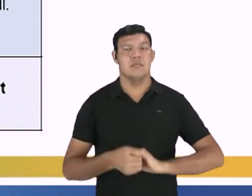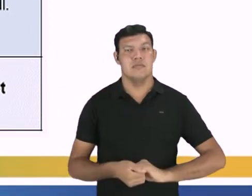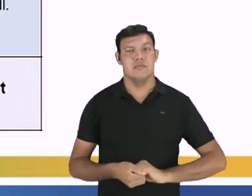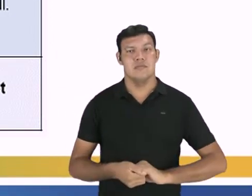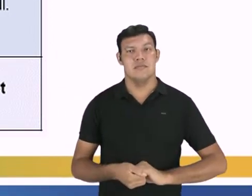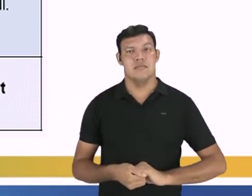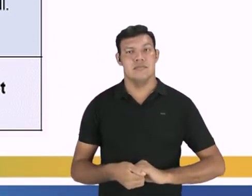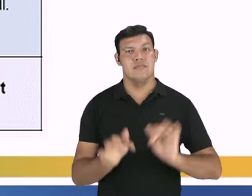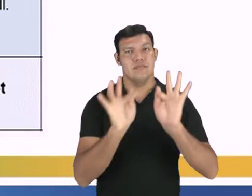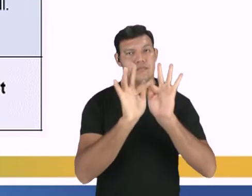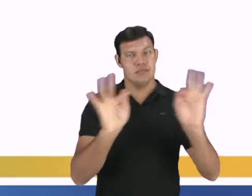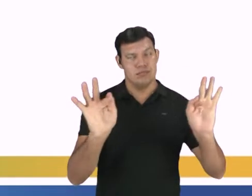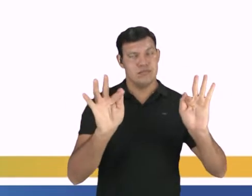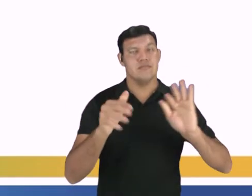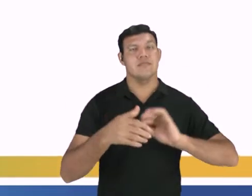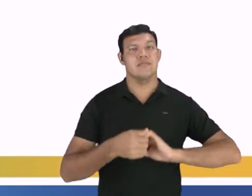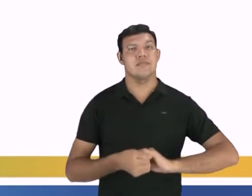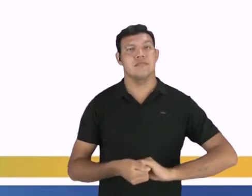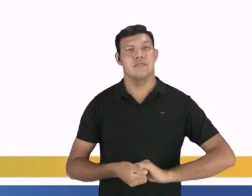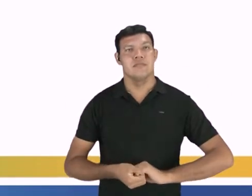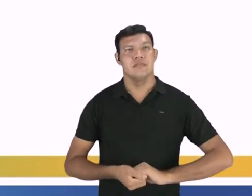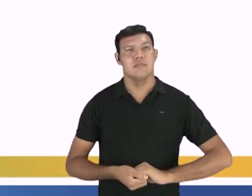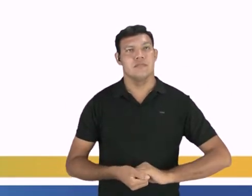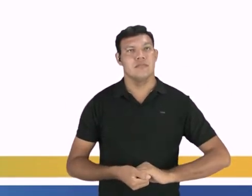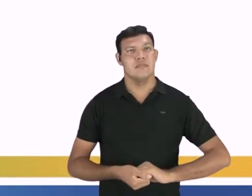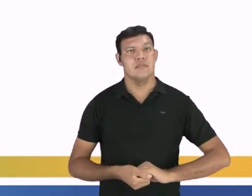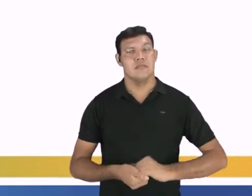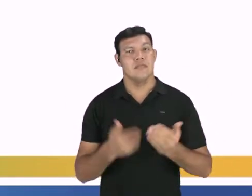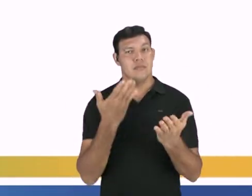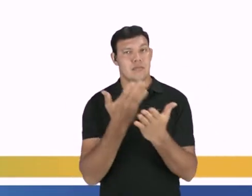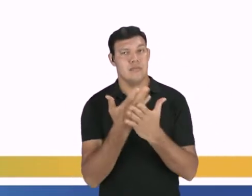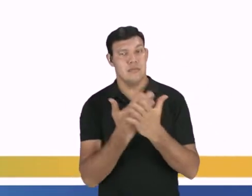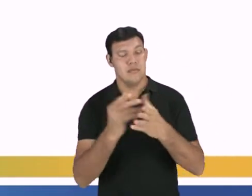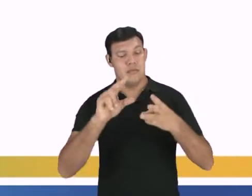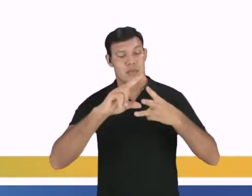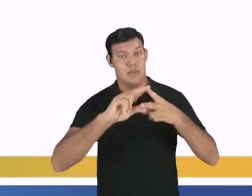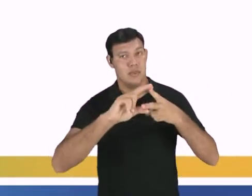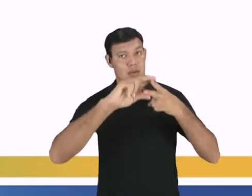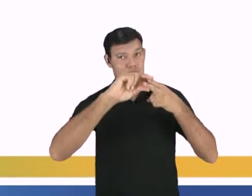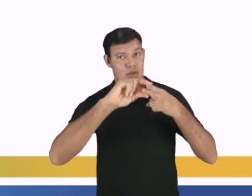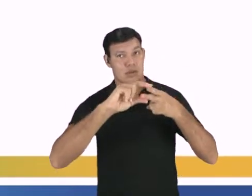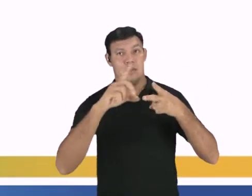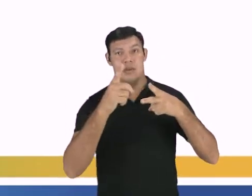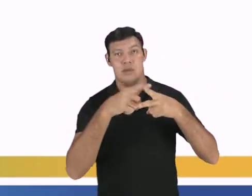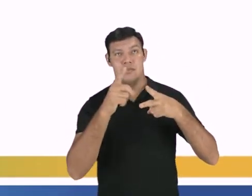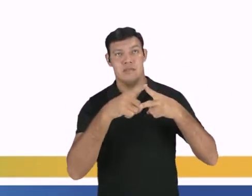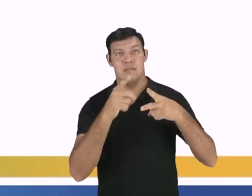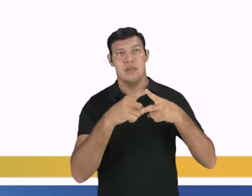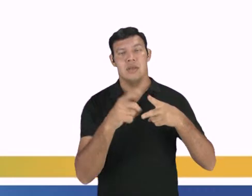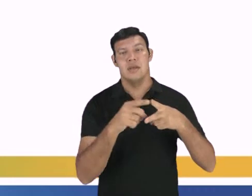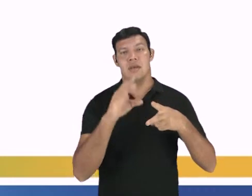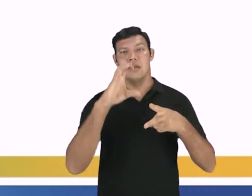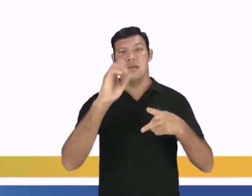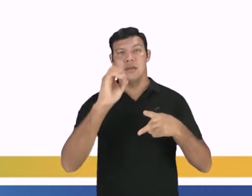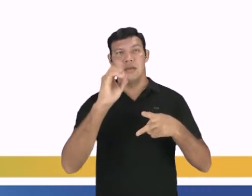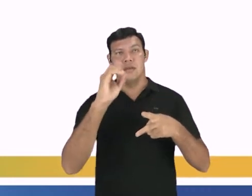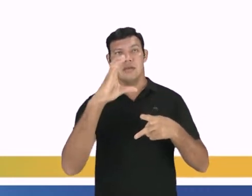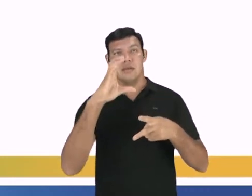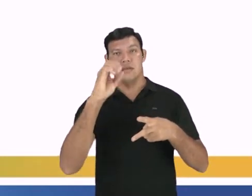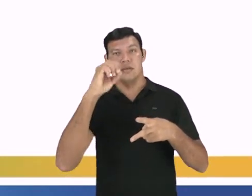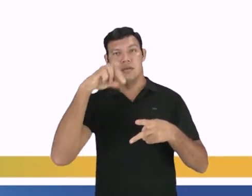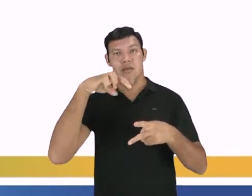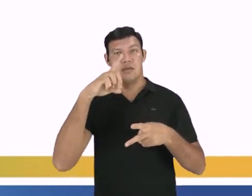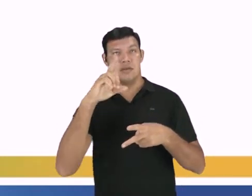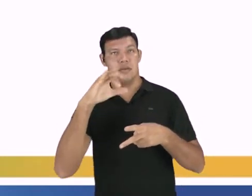tipos de sentenças condicionais. Hoje estudaremos duas. A primeira é zero